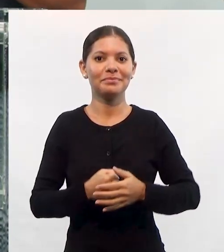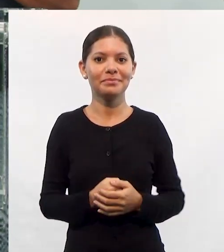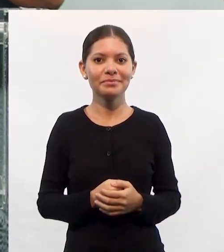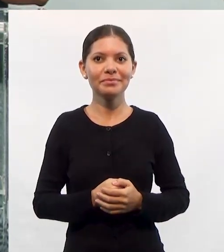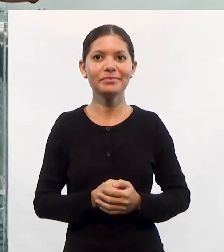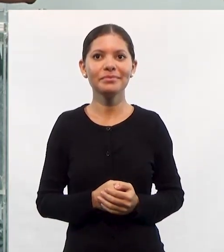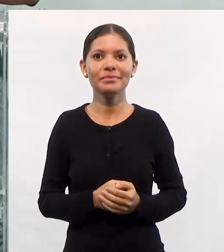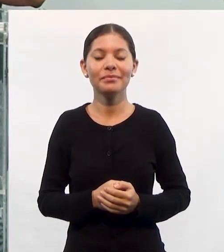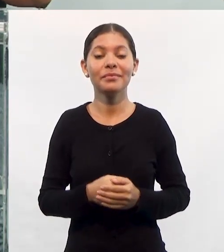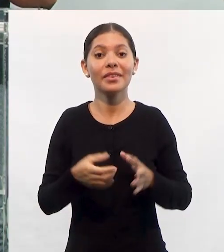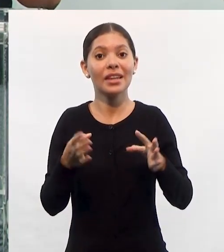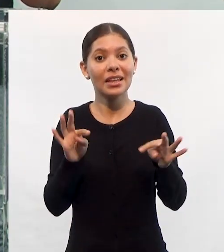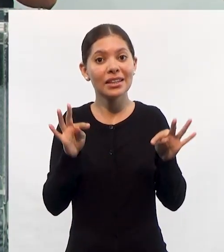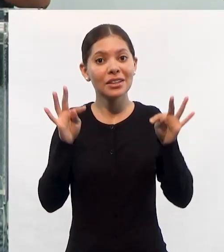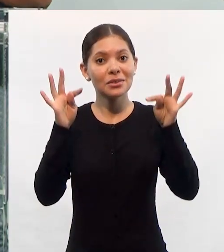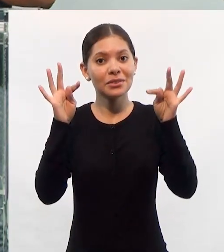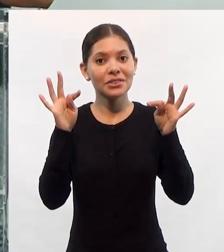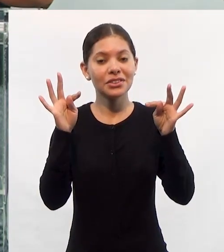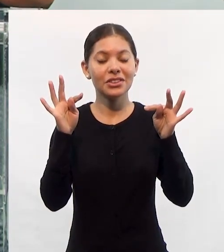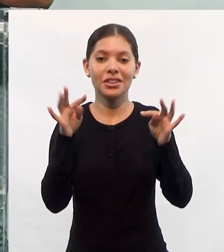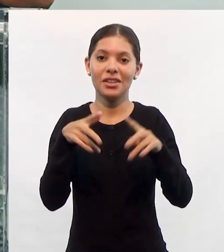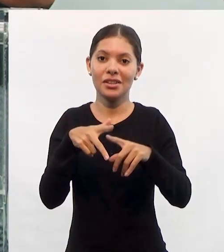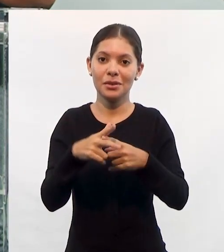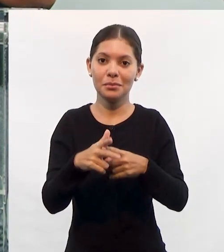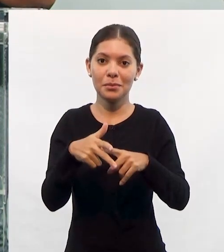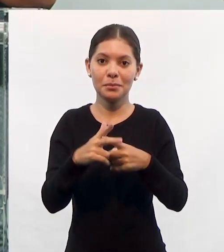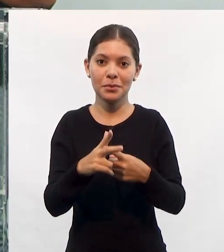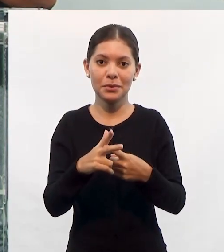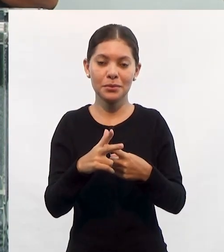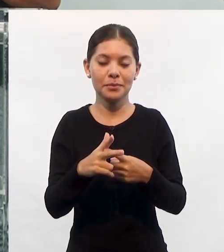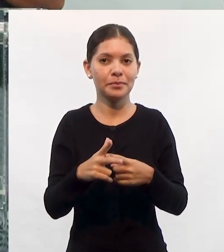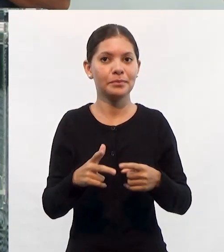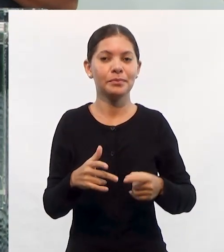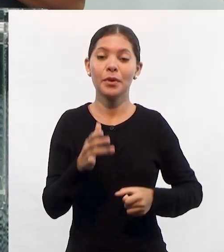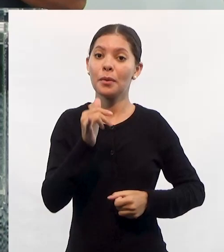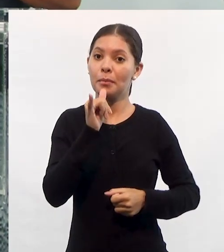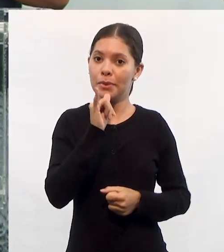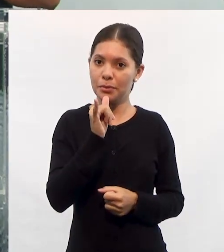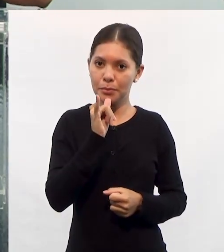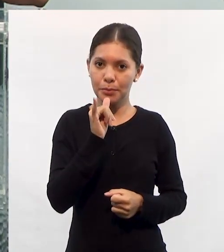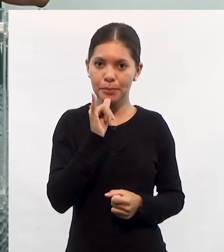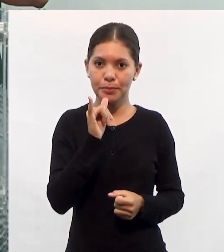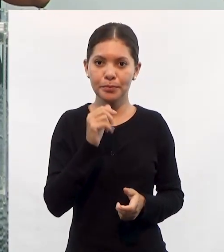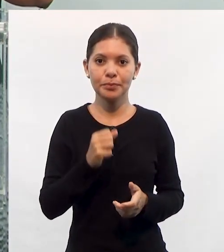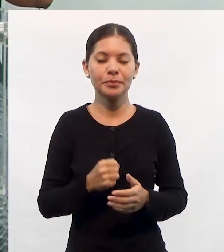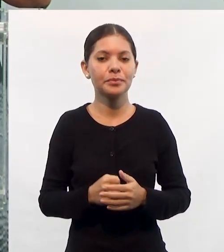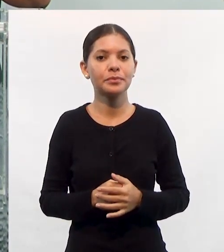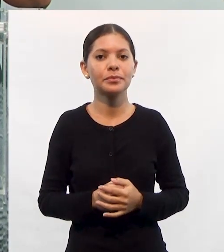as tecnologias que se referem a equipamentos. Por exemplo,